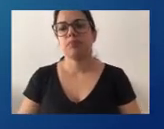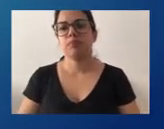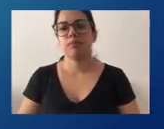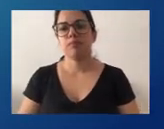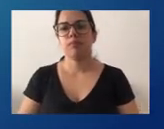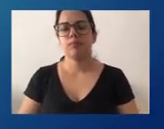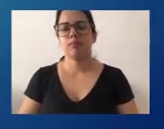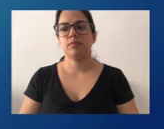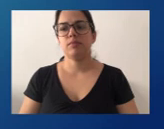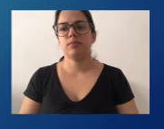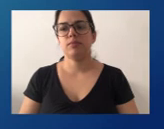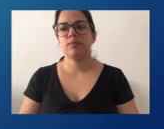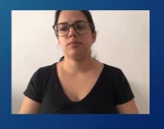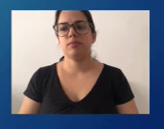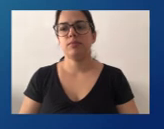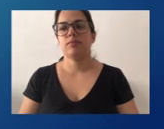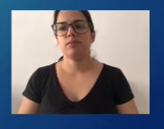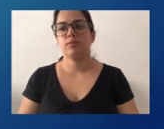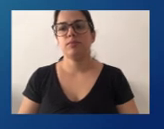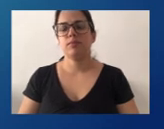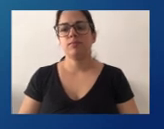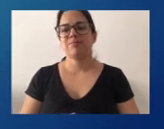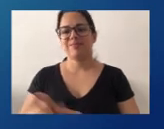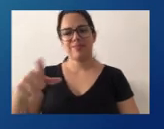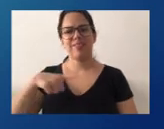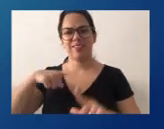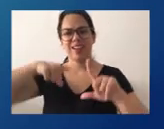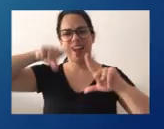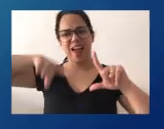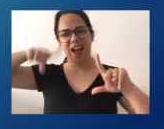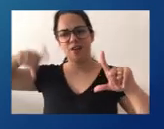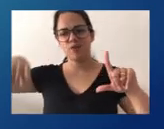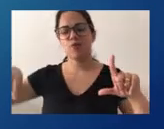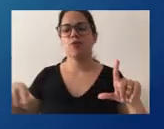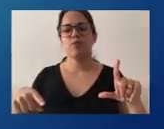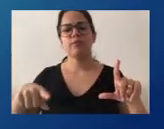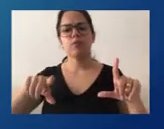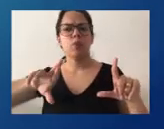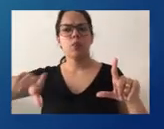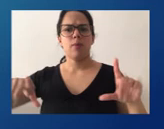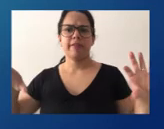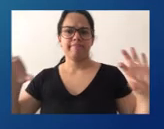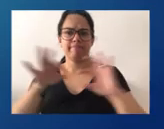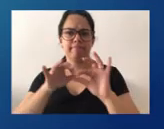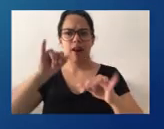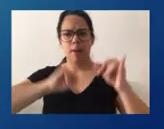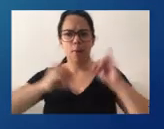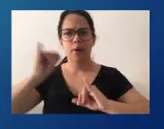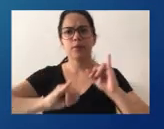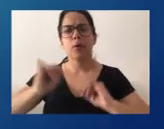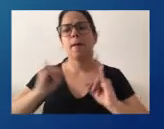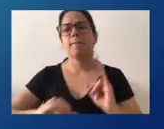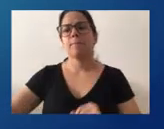Bem, esse gráfico aqui, ele não é propriamente relacionado a laboratórios, né? É o Observatório